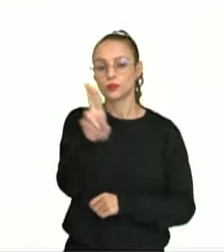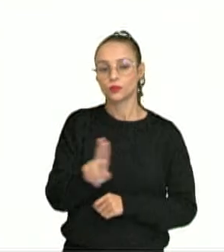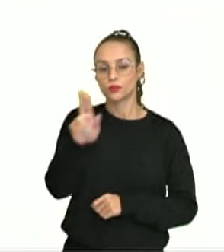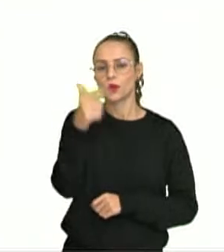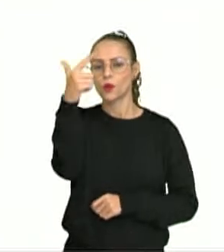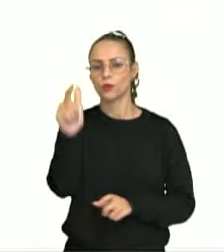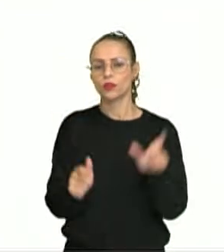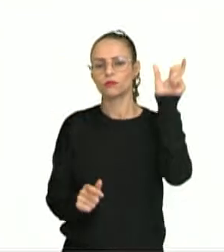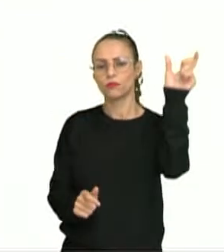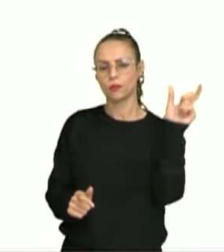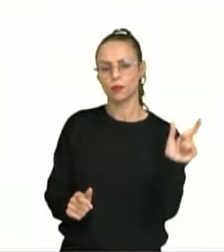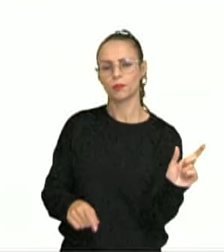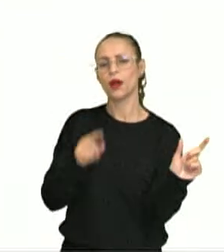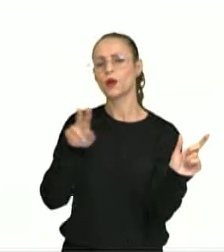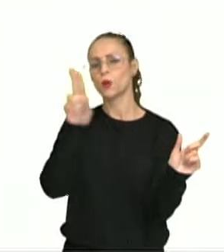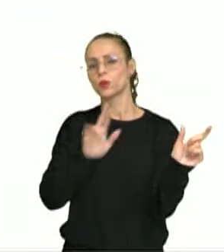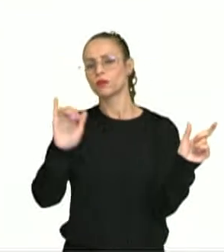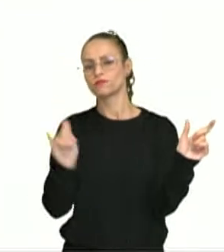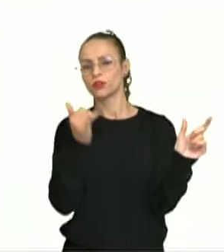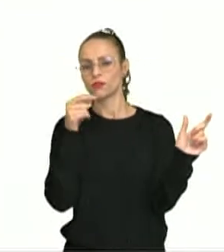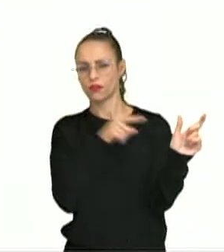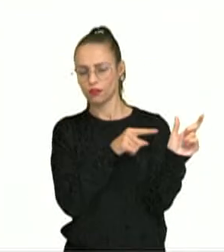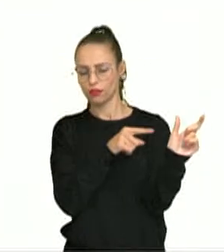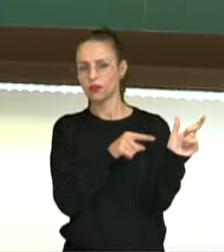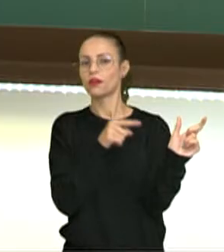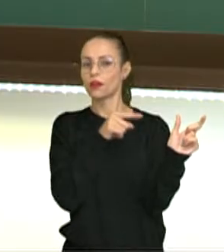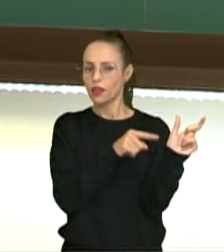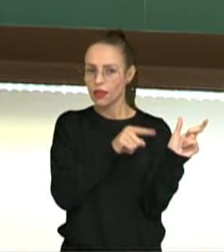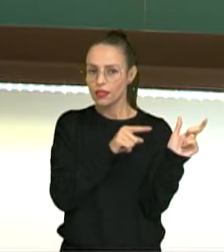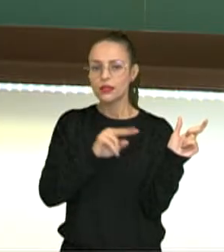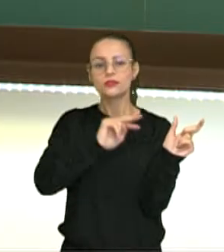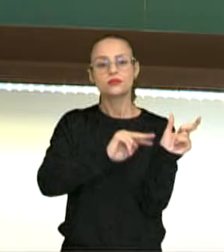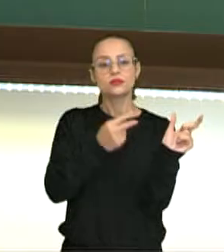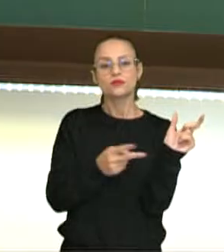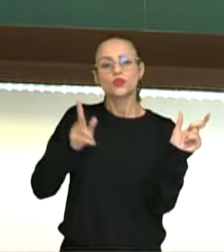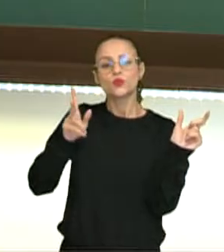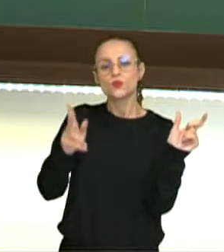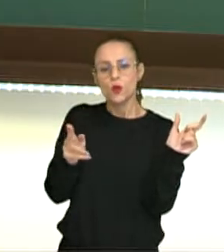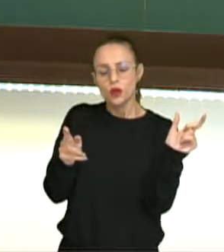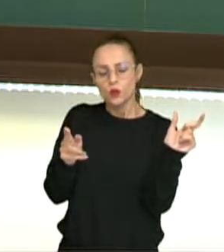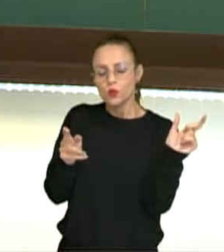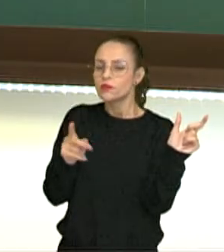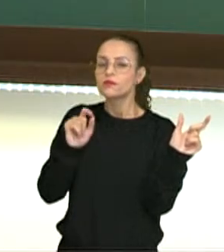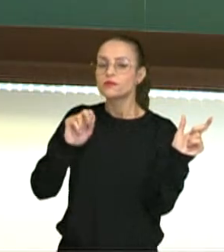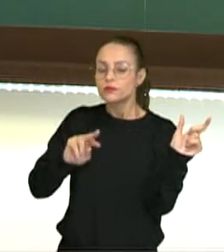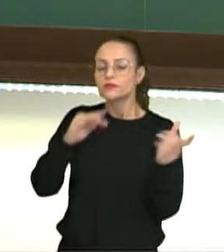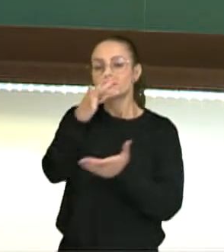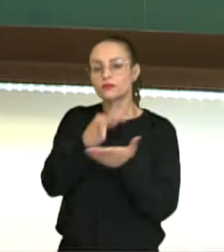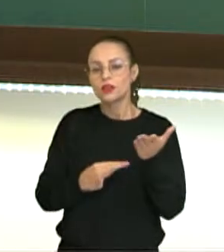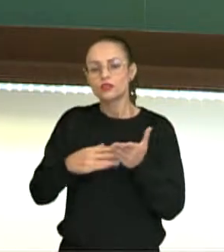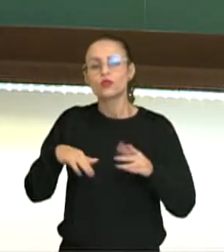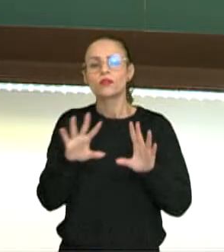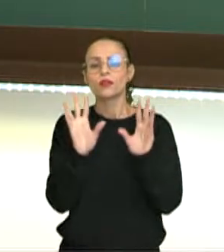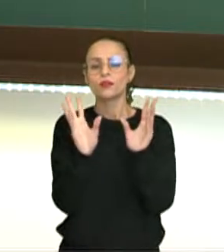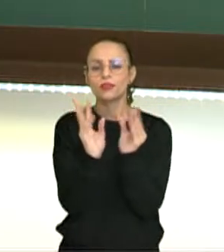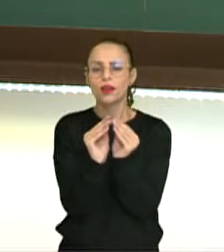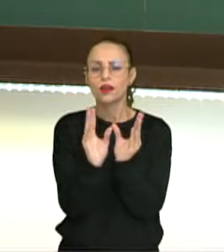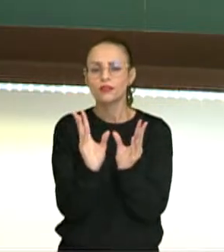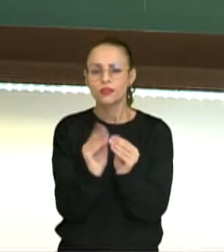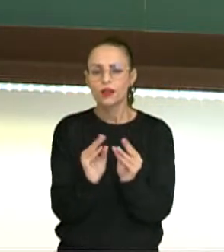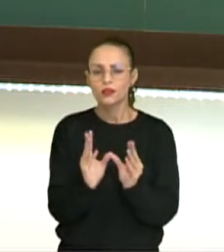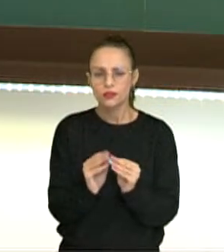outras palavras. Então, essas outras palavras, elas têm o mesmo sentido, tornando o texto mais reduzido.